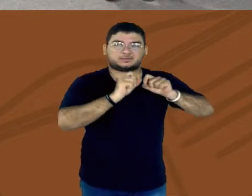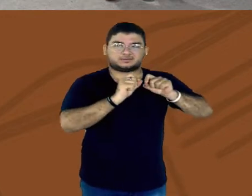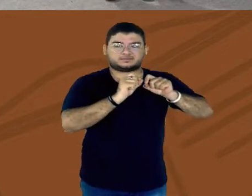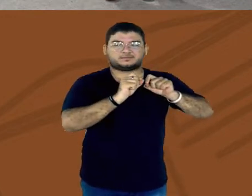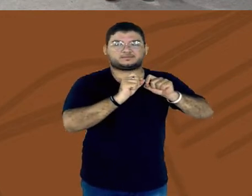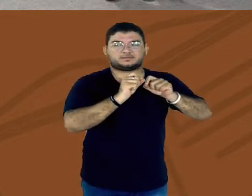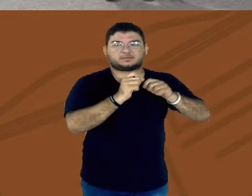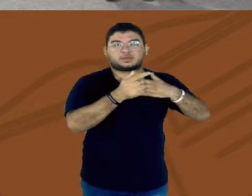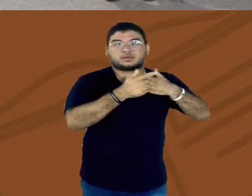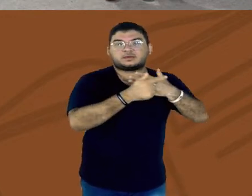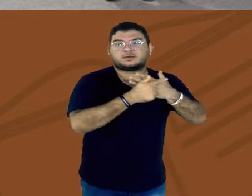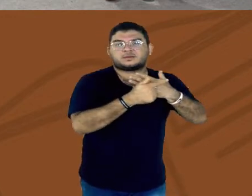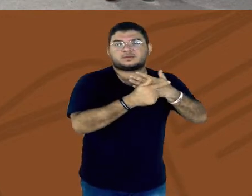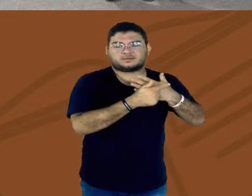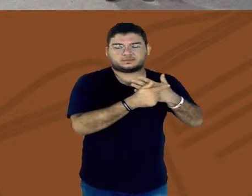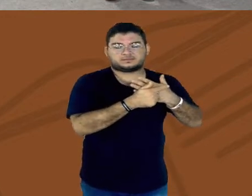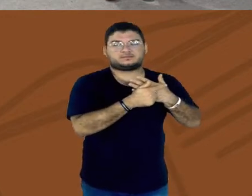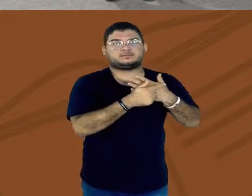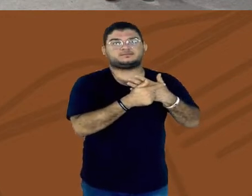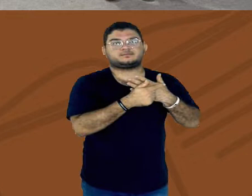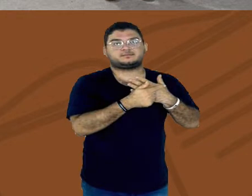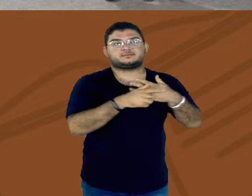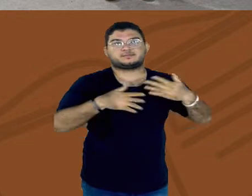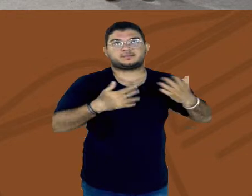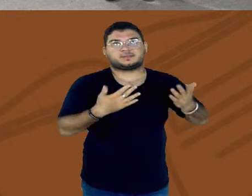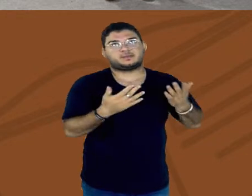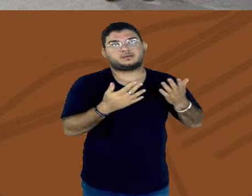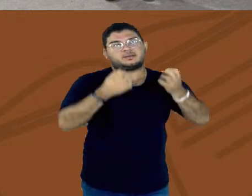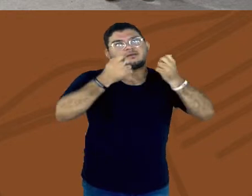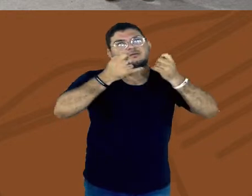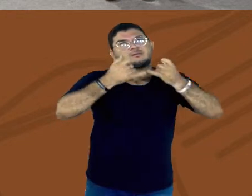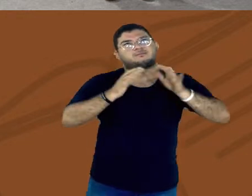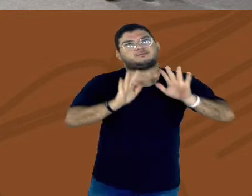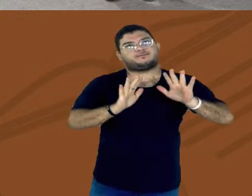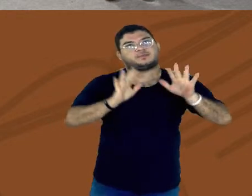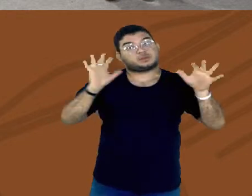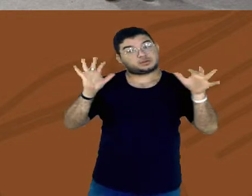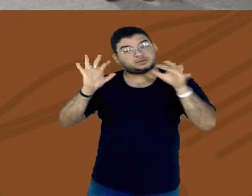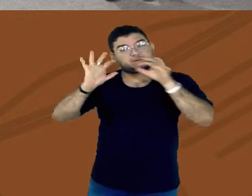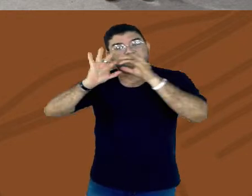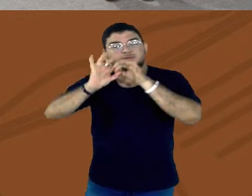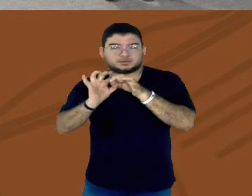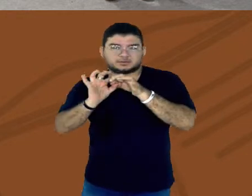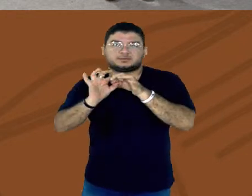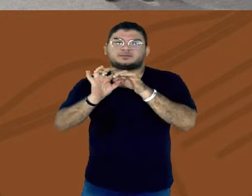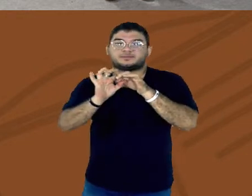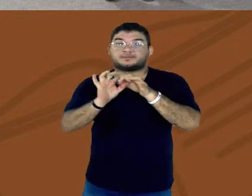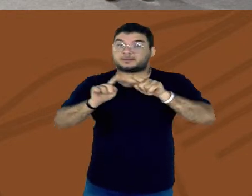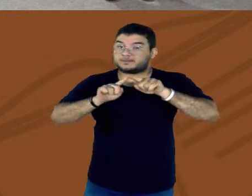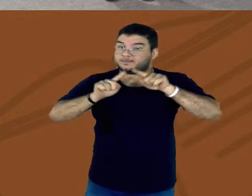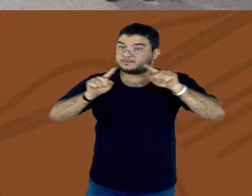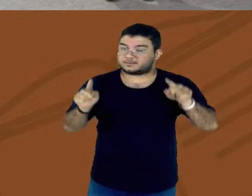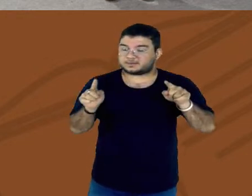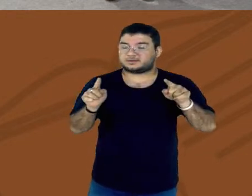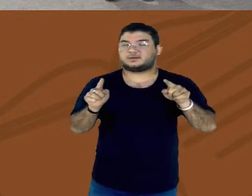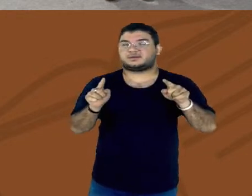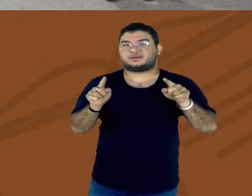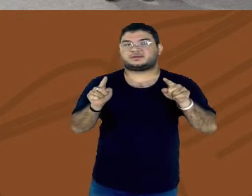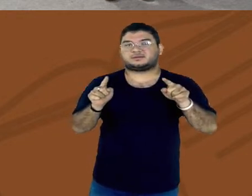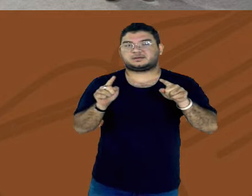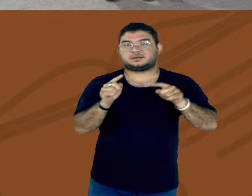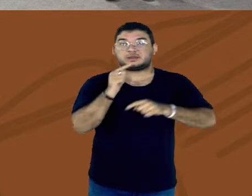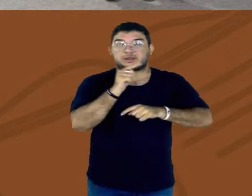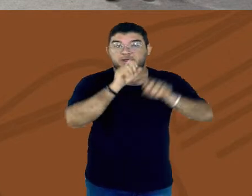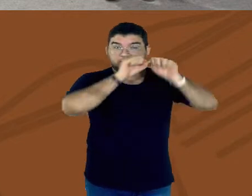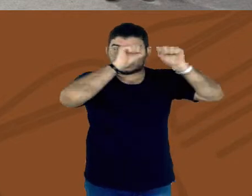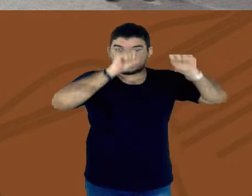ele funciona em, digamos assim, em parceria com o sistema nervoso. Só que o sistema